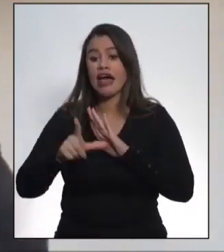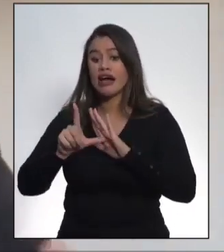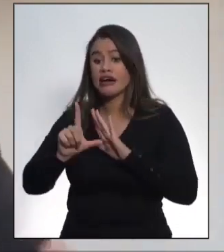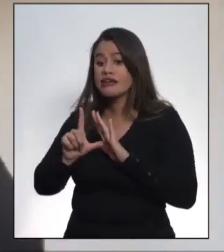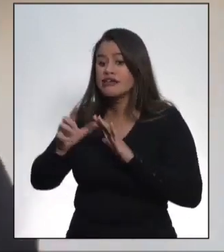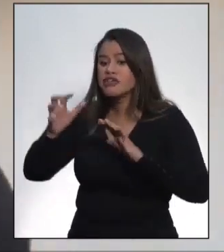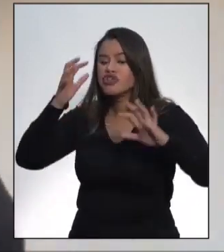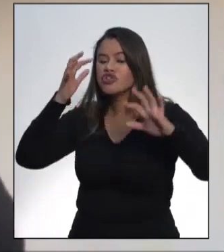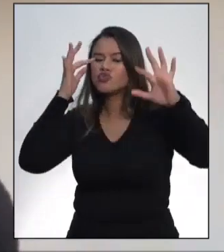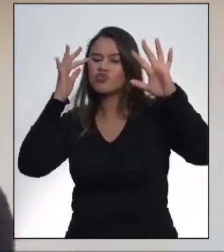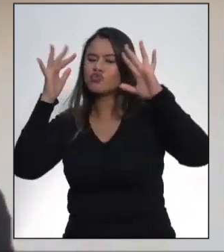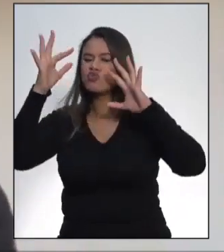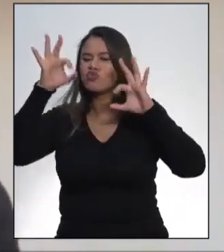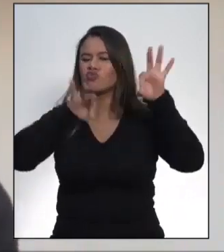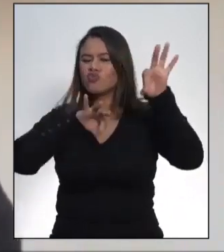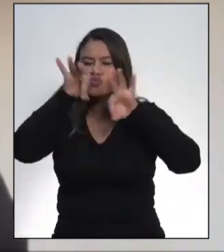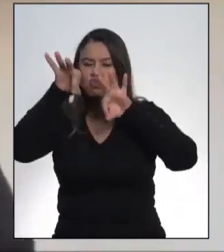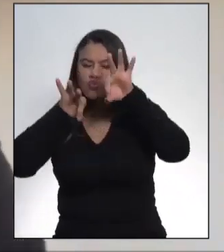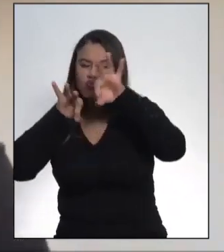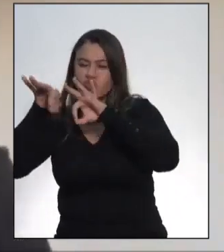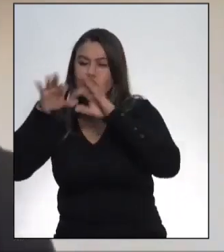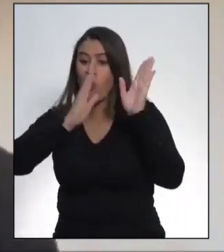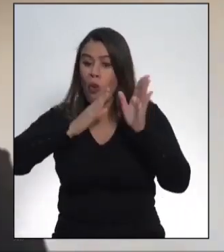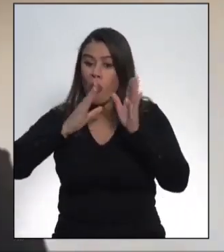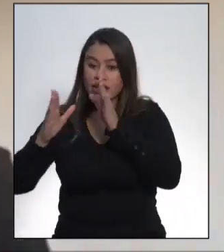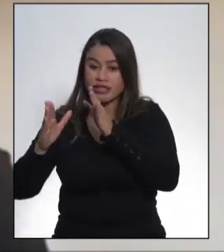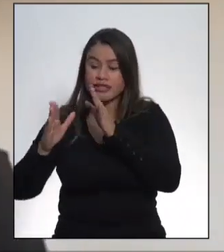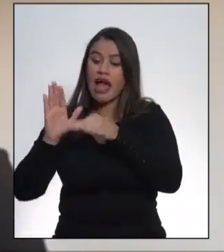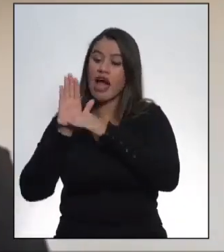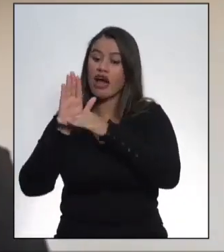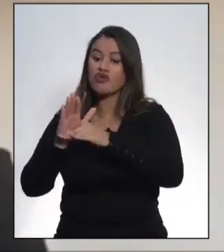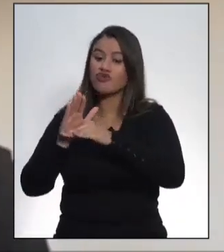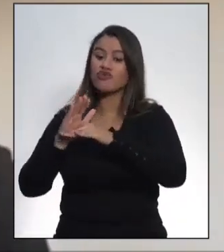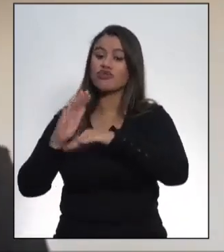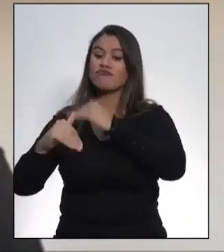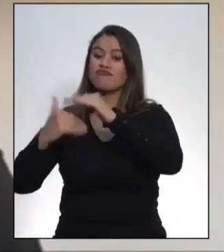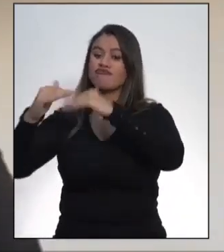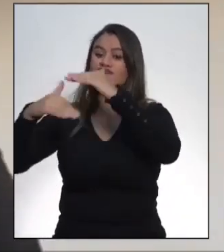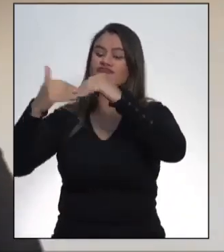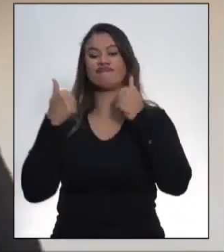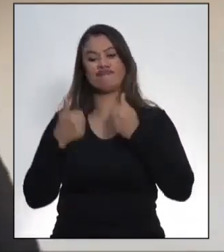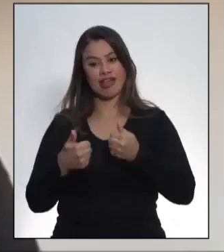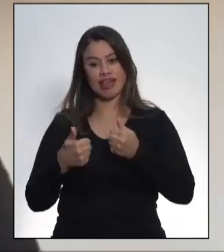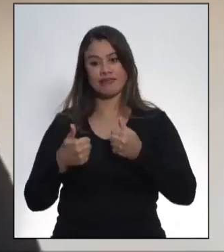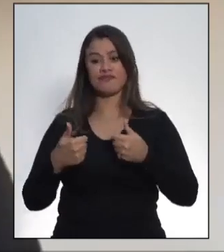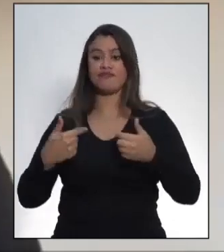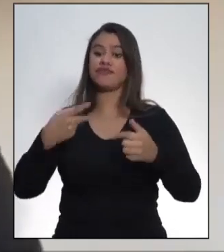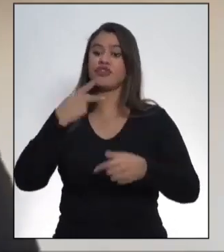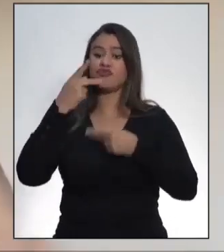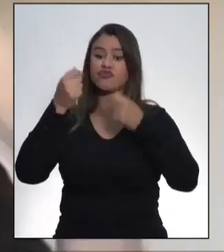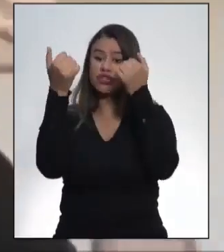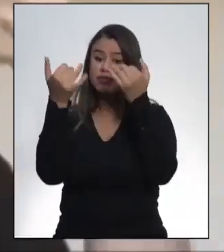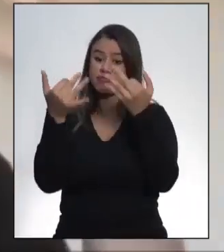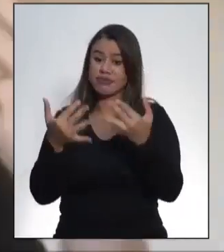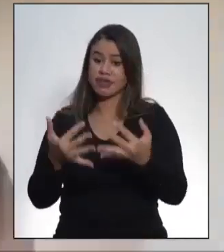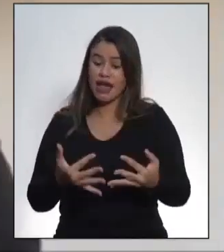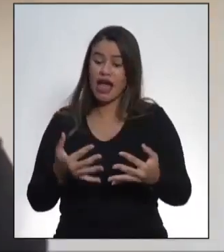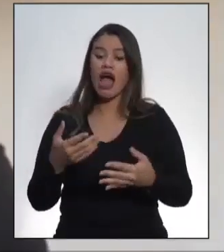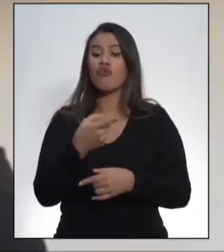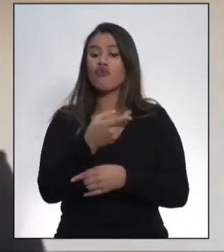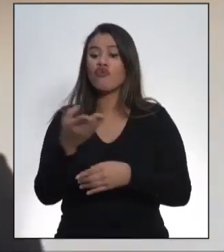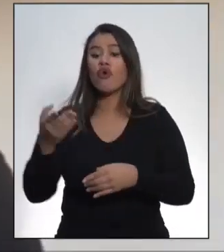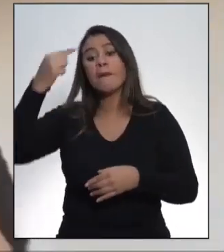cabeça para que você possa aumentar a sua chance de ser bem-sucedido. E eu vou falar de maneira organizada e estruturada sobre o que você tem que